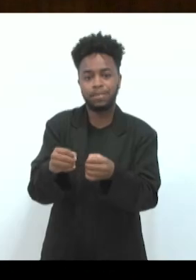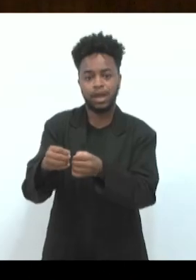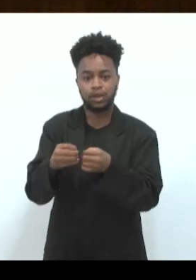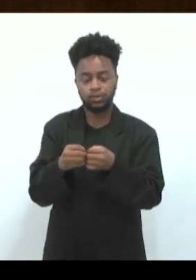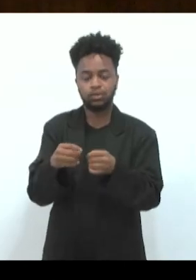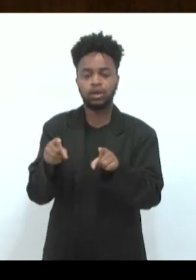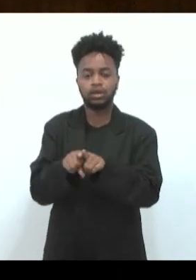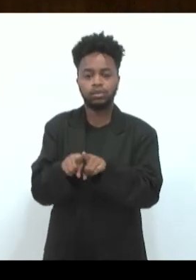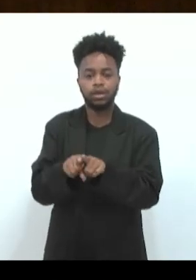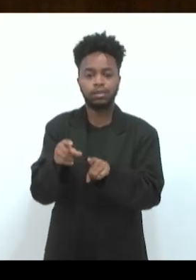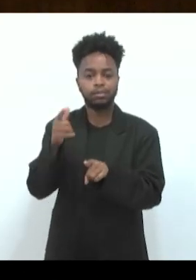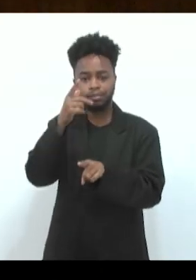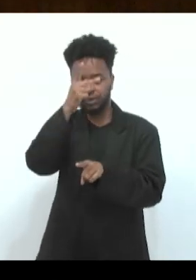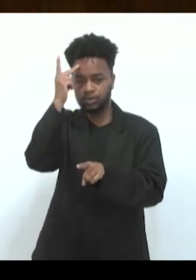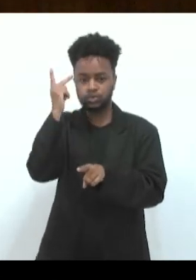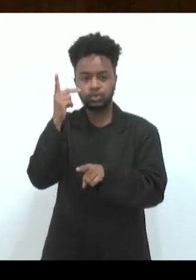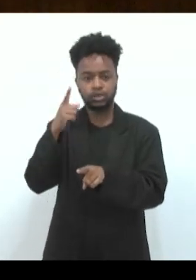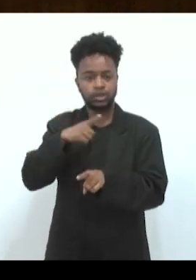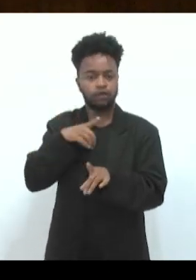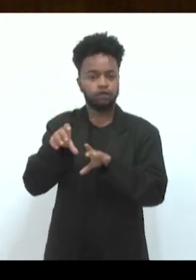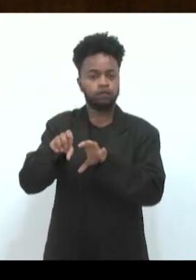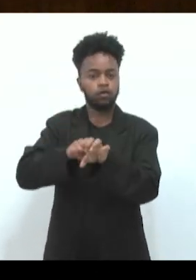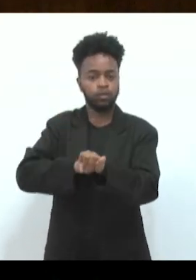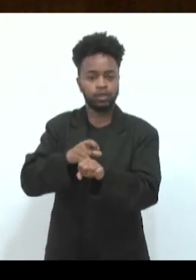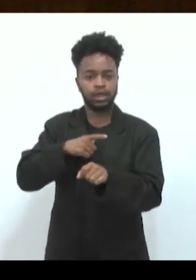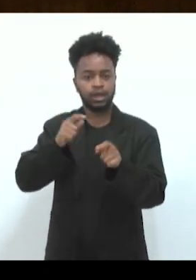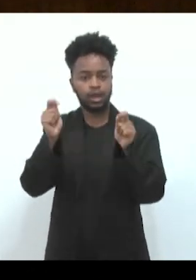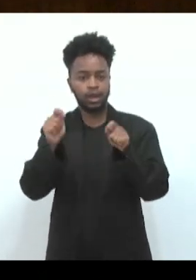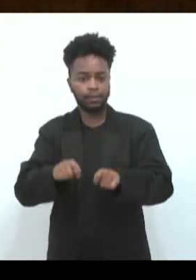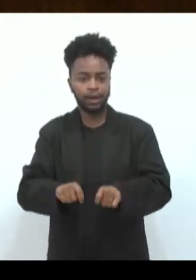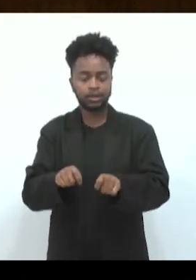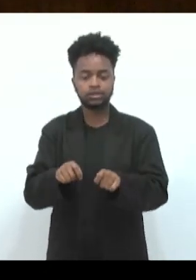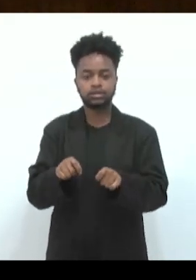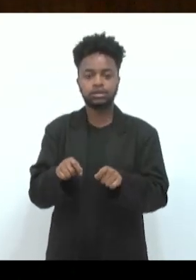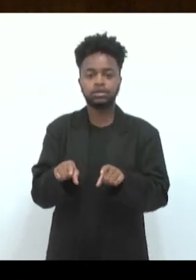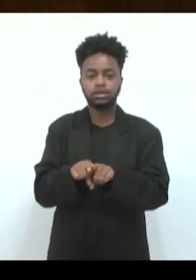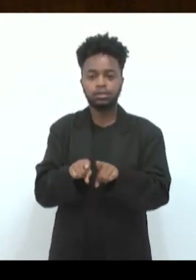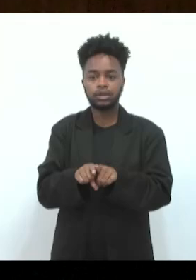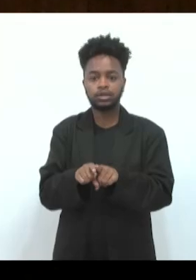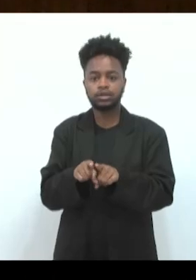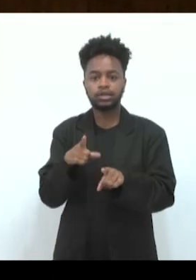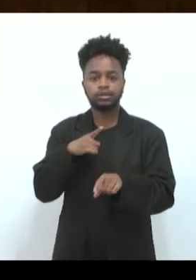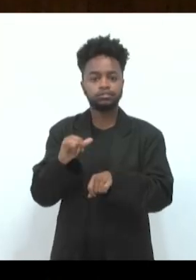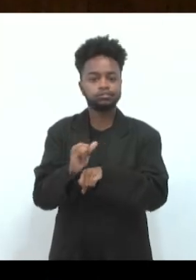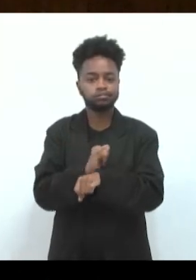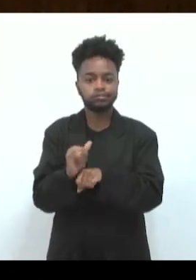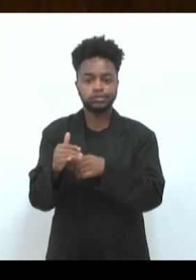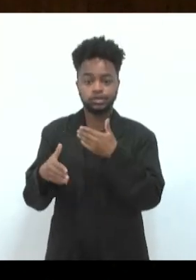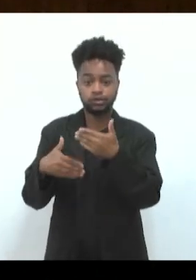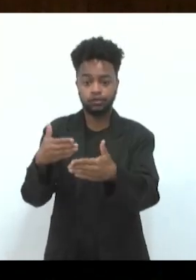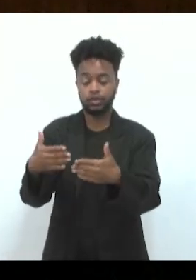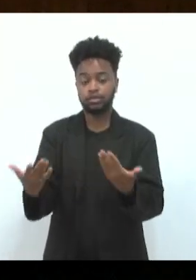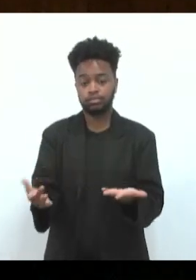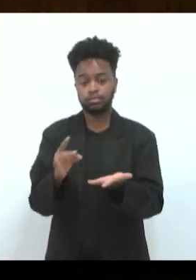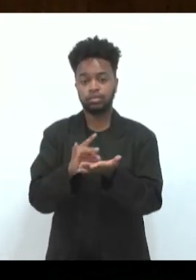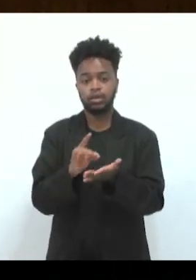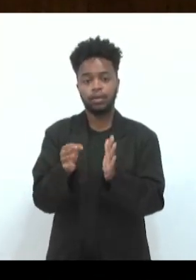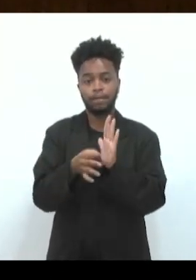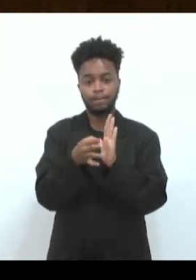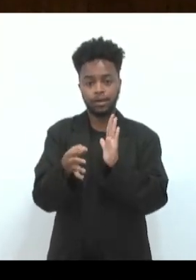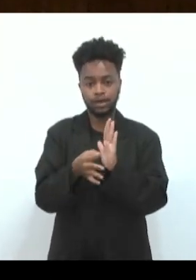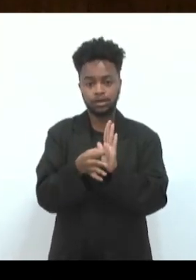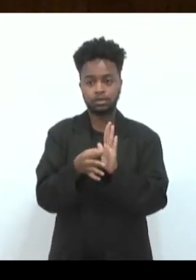pessoas sejam formadas para isso, sejam capacitadas, tenham meios de desenvolver isso. Portanto, o parecer da comissão